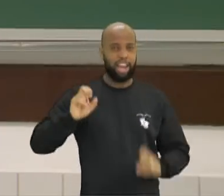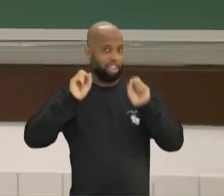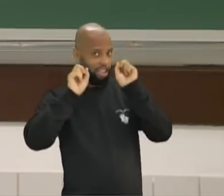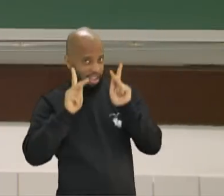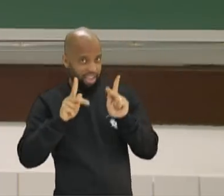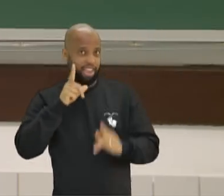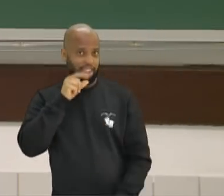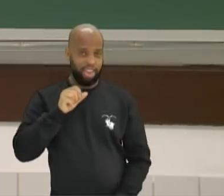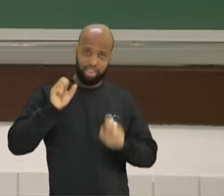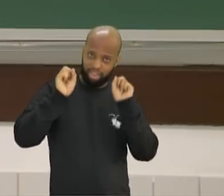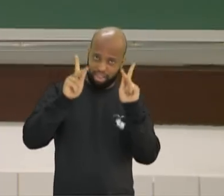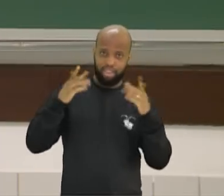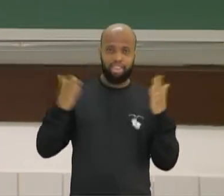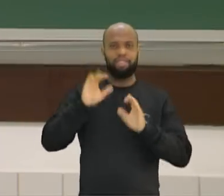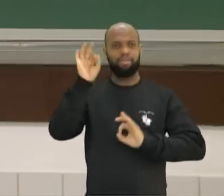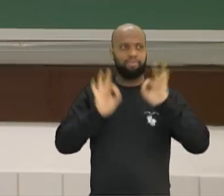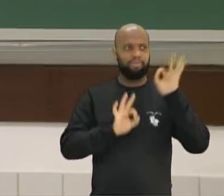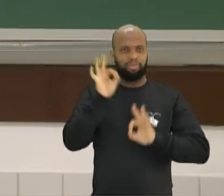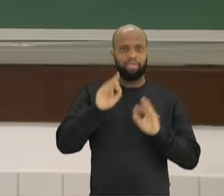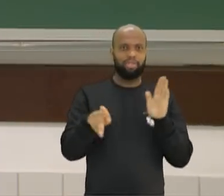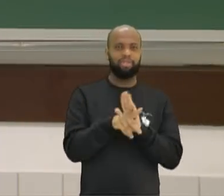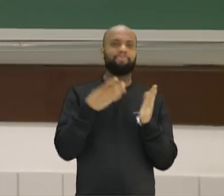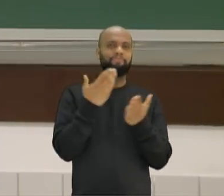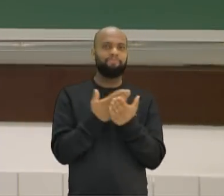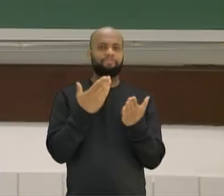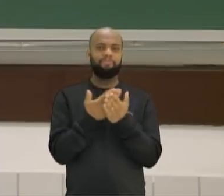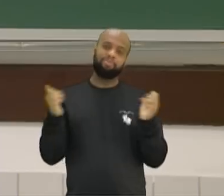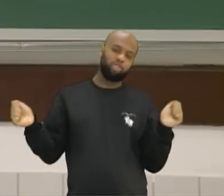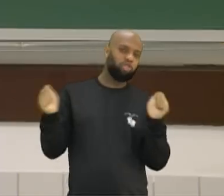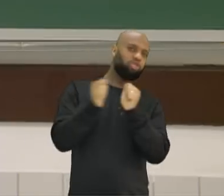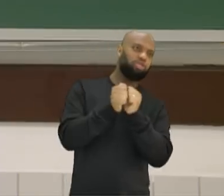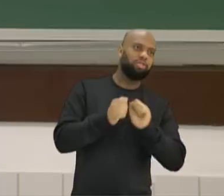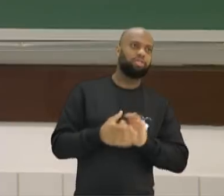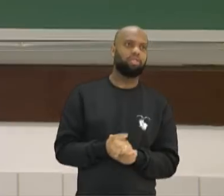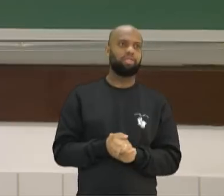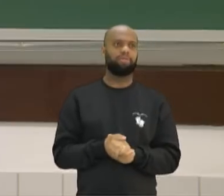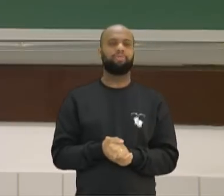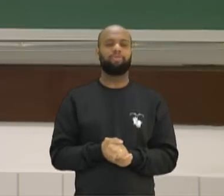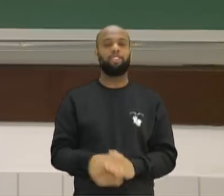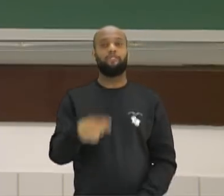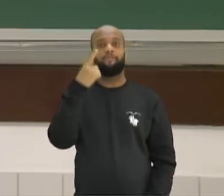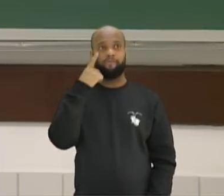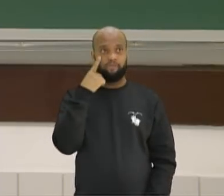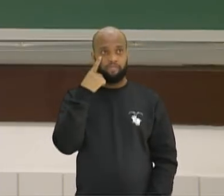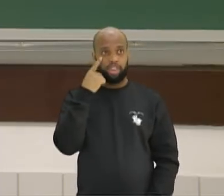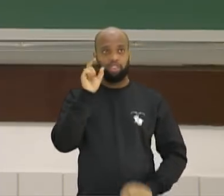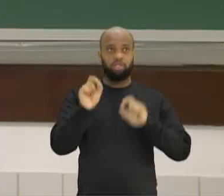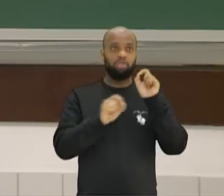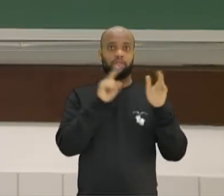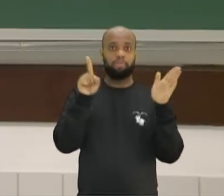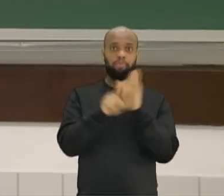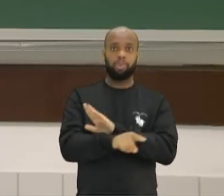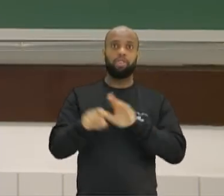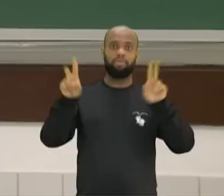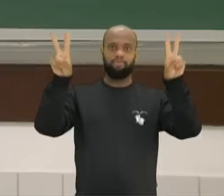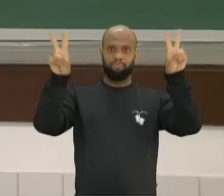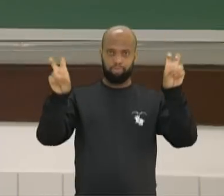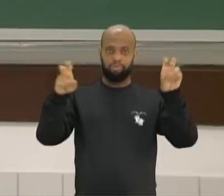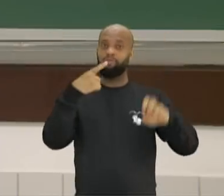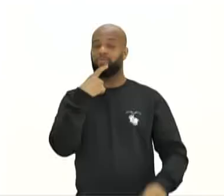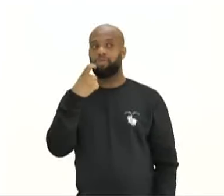ok. Então, prepara pro aulão, vamos lá? What is a non-profit